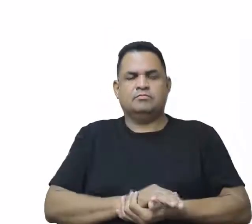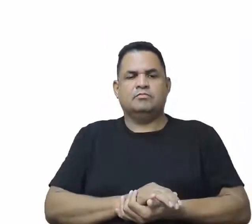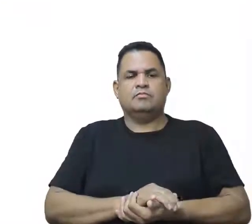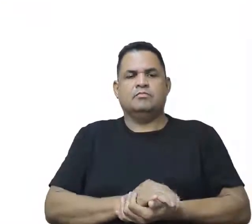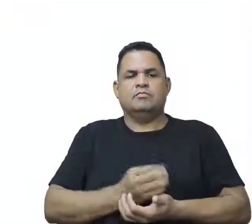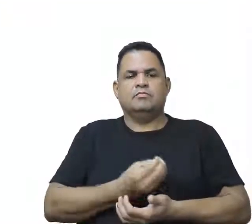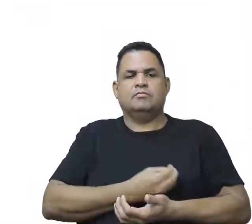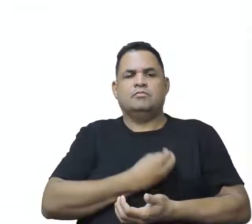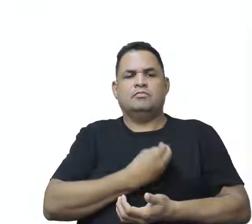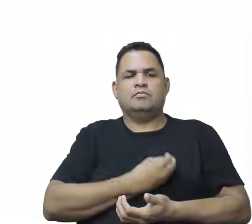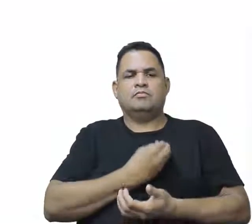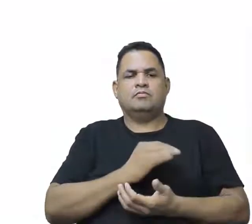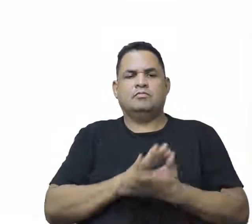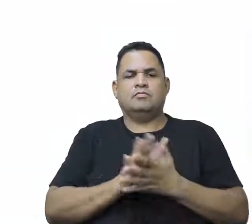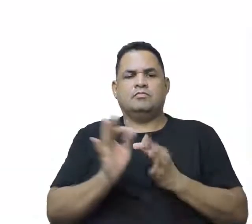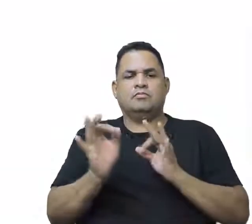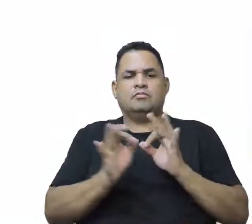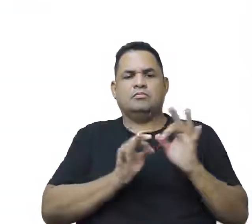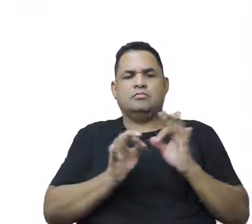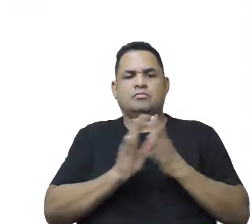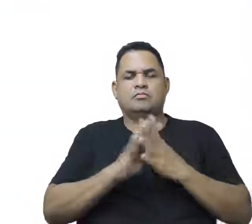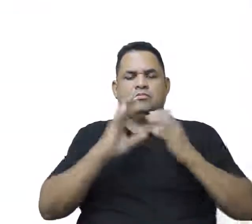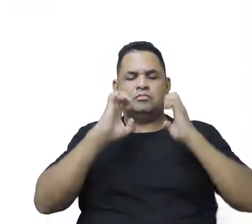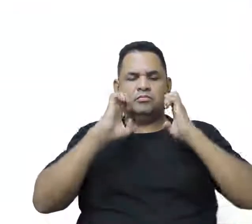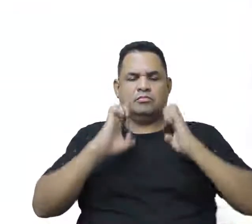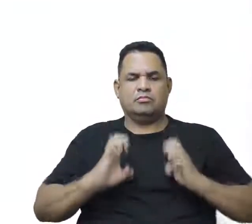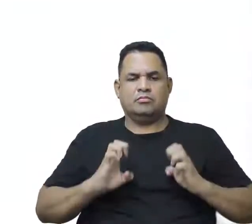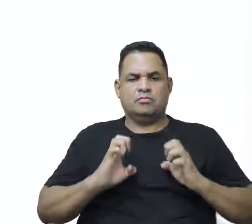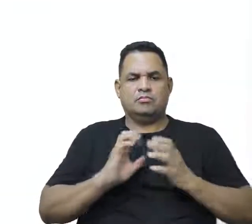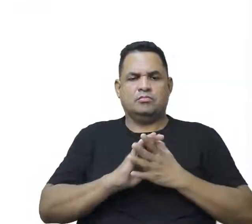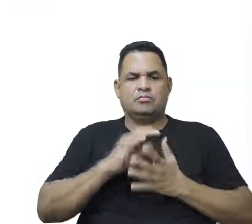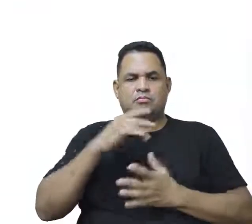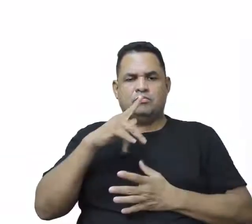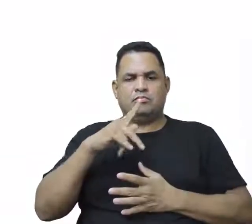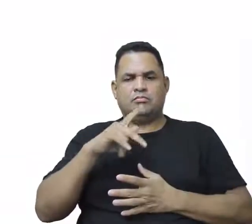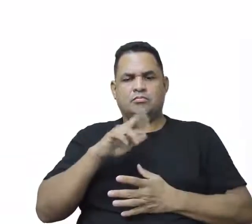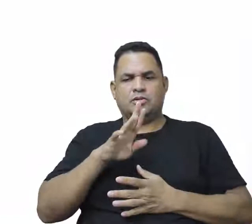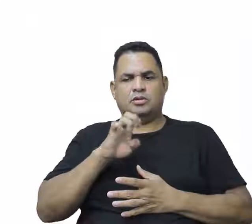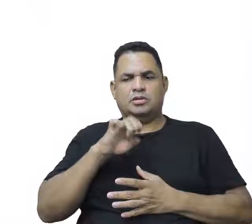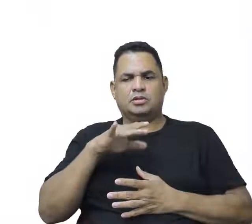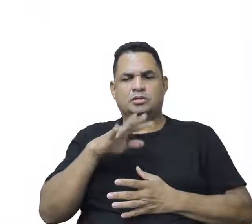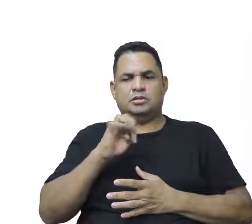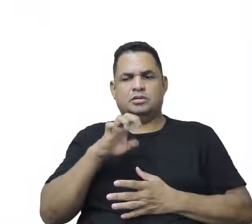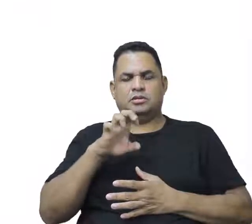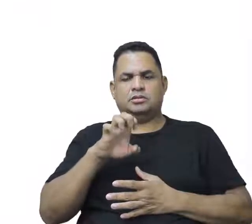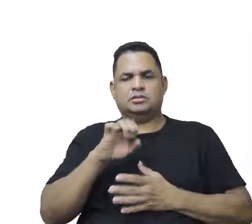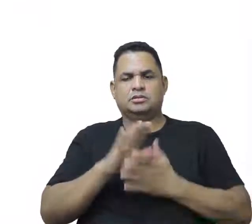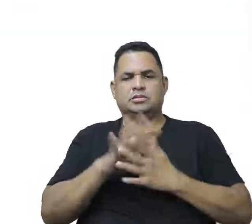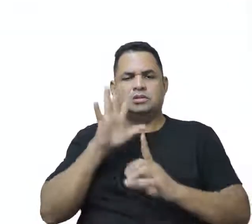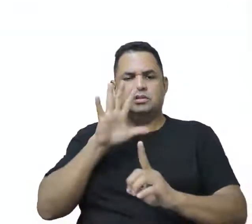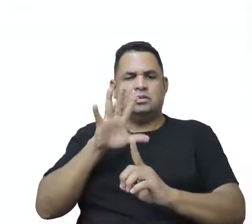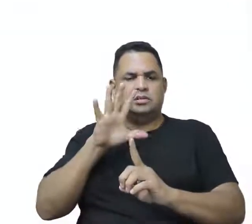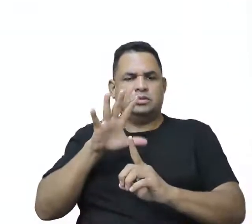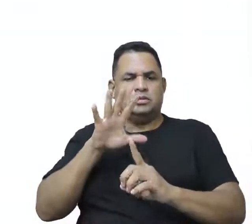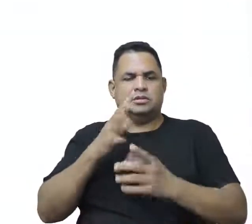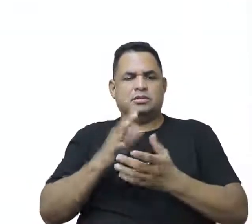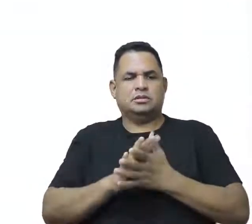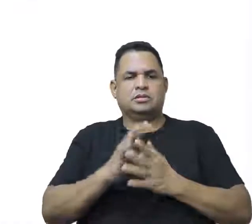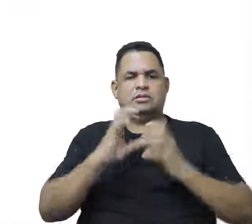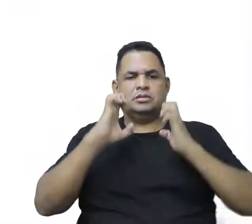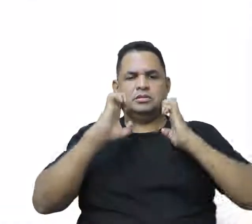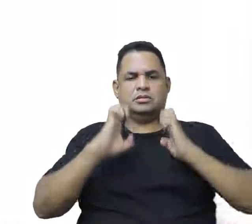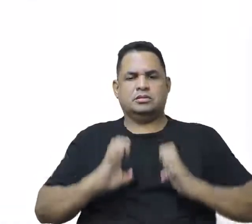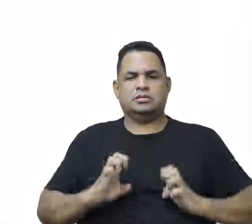vida regida por uma ética protestante. Então, a influência dessa